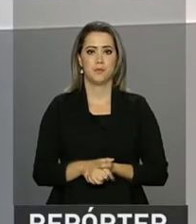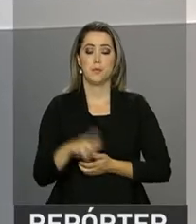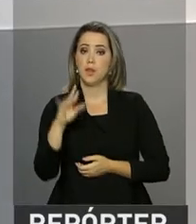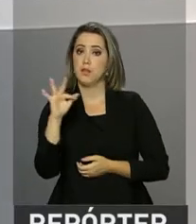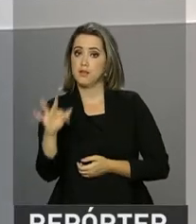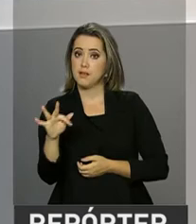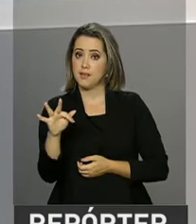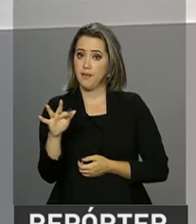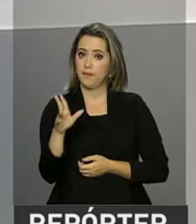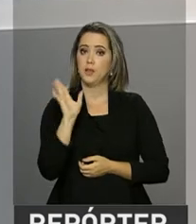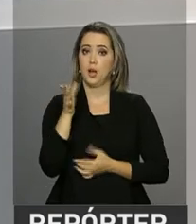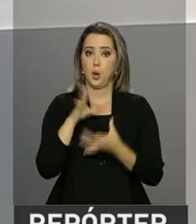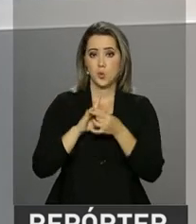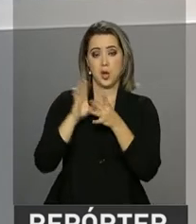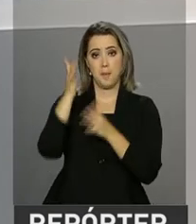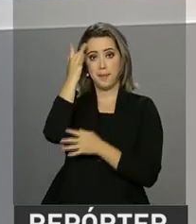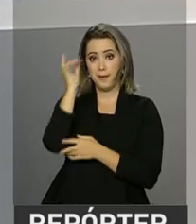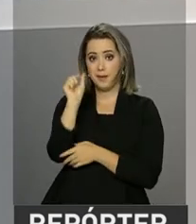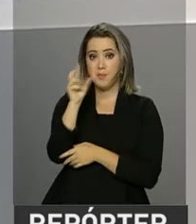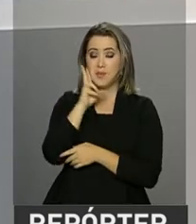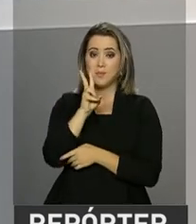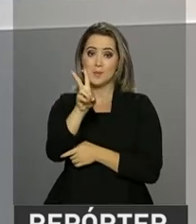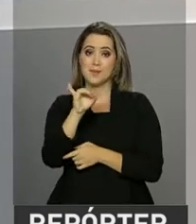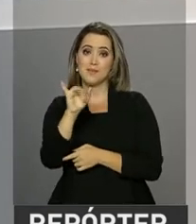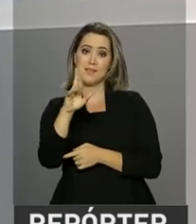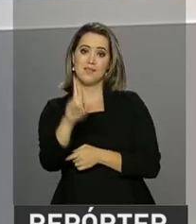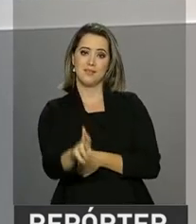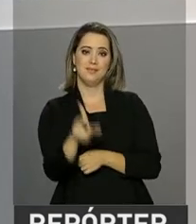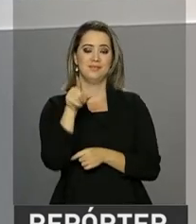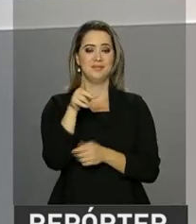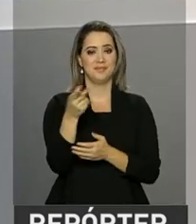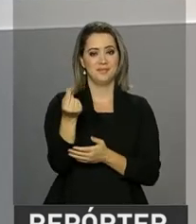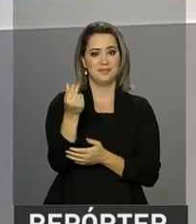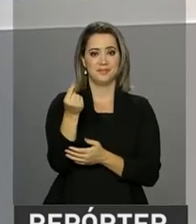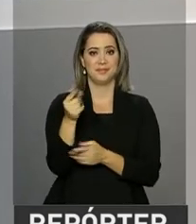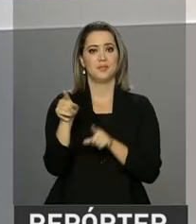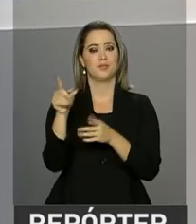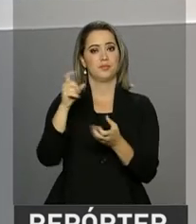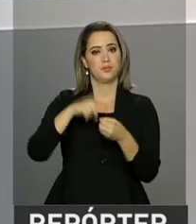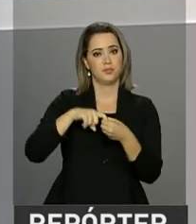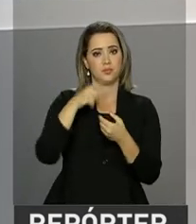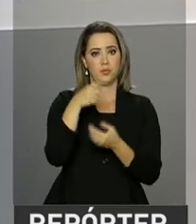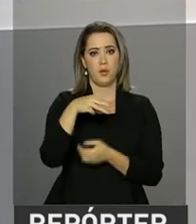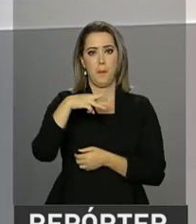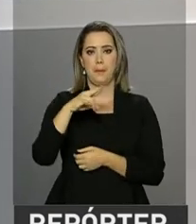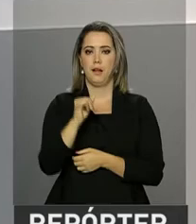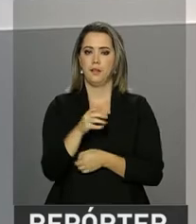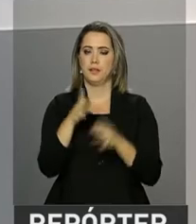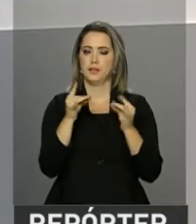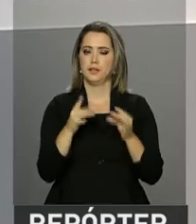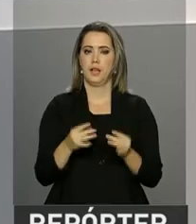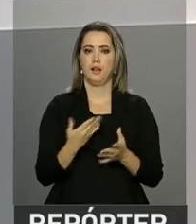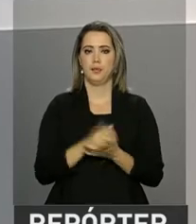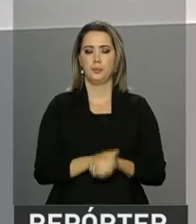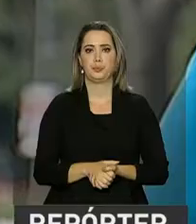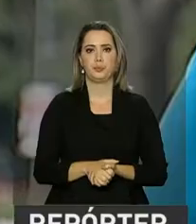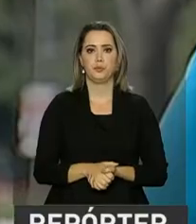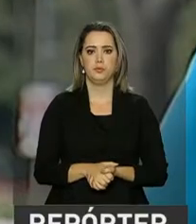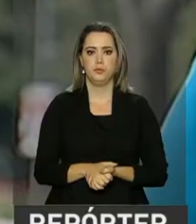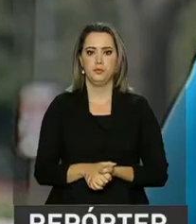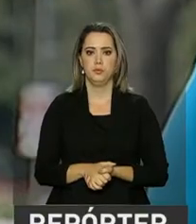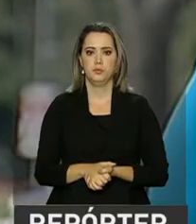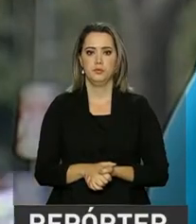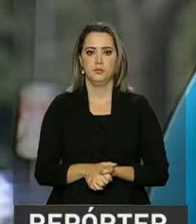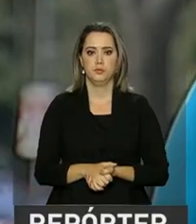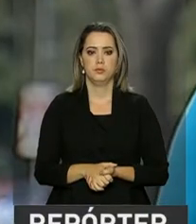libera amanhã a consulta às restituições do imposto de renda a repórter marca nutry traz os detalhes para a gente